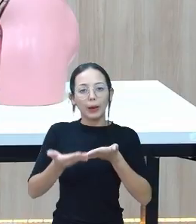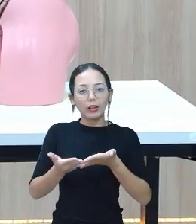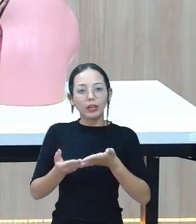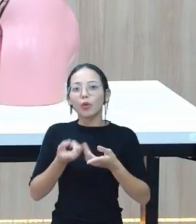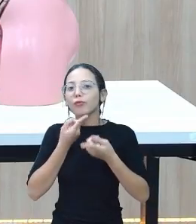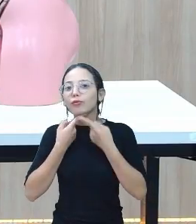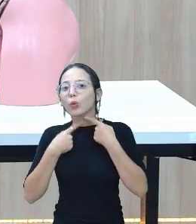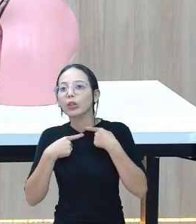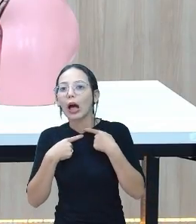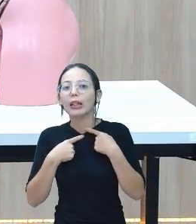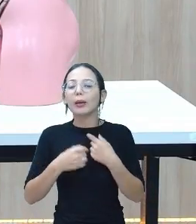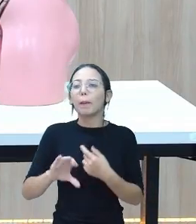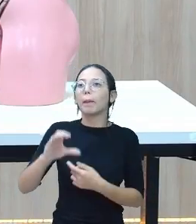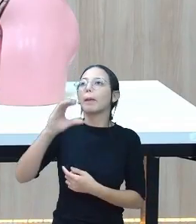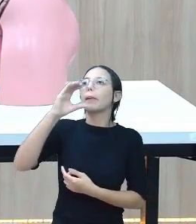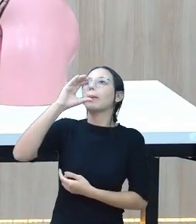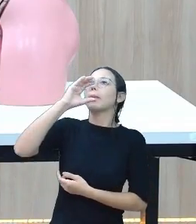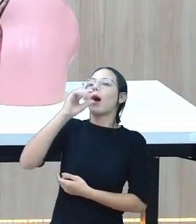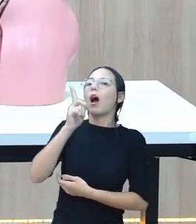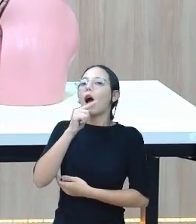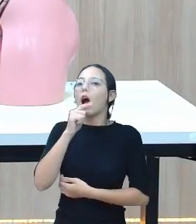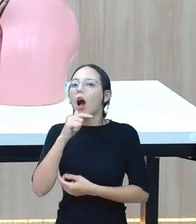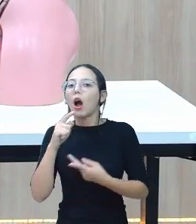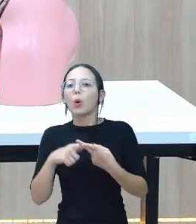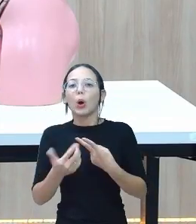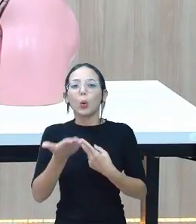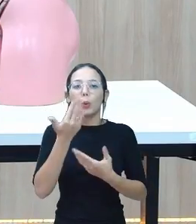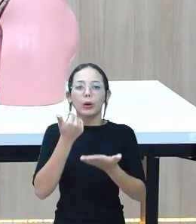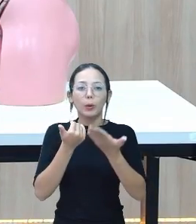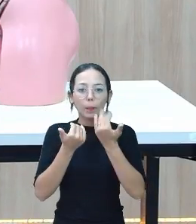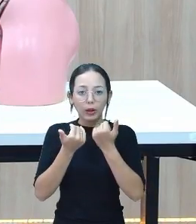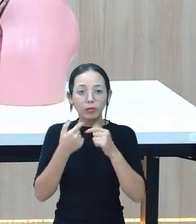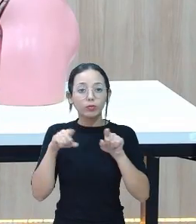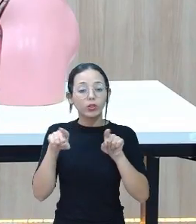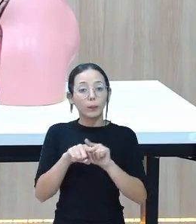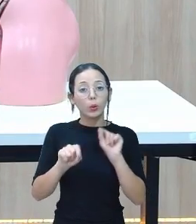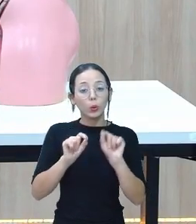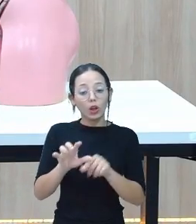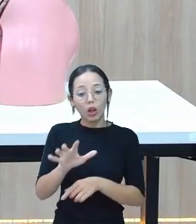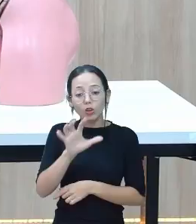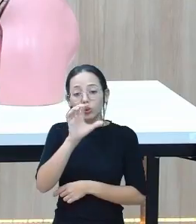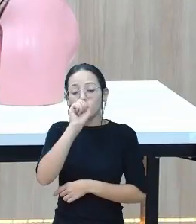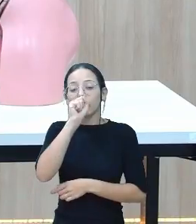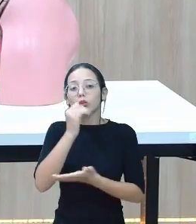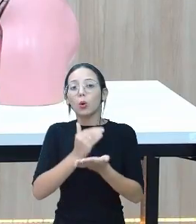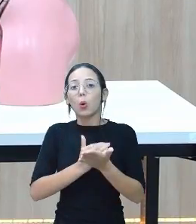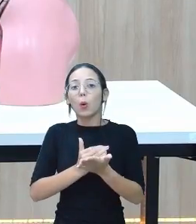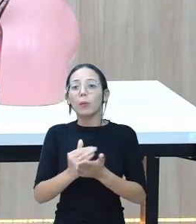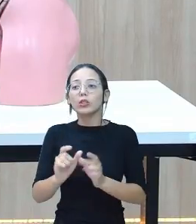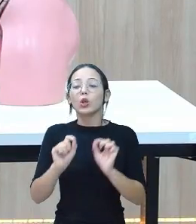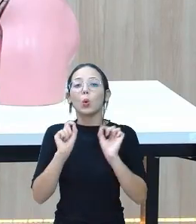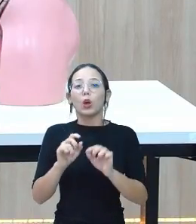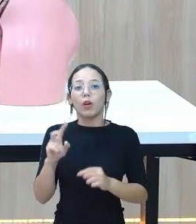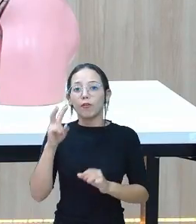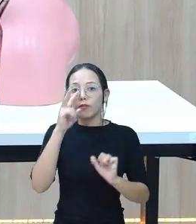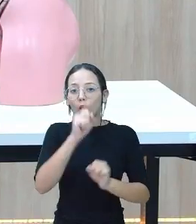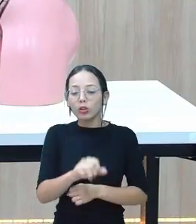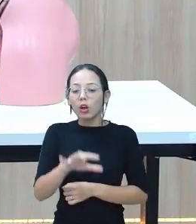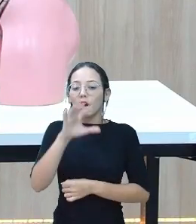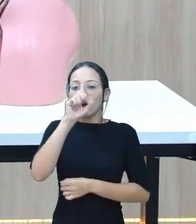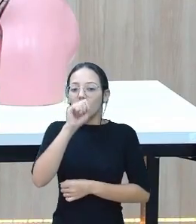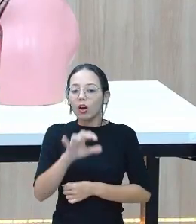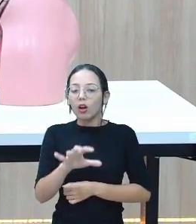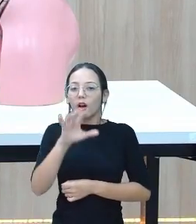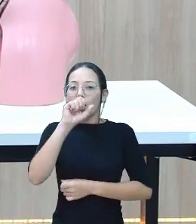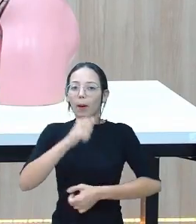ter vontade de tomar mais água, se alimentar e também sua respiração começa a ser mais forte. Você vai